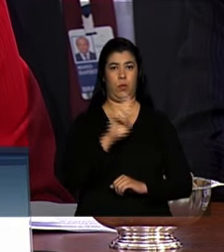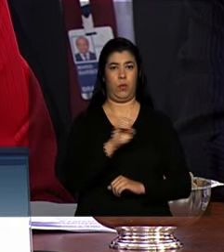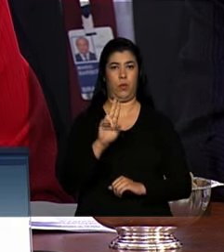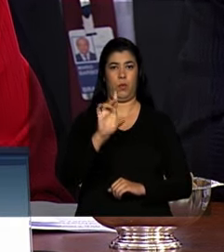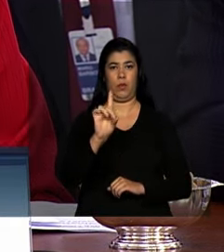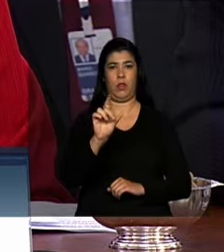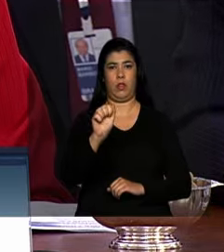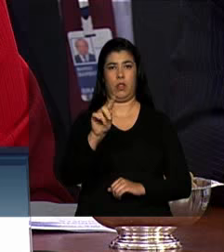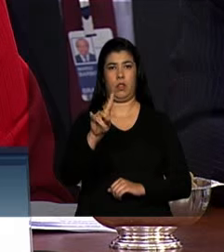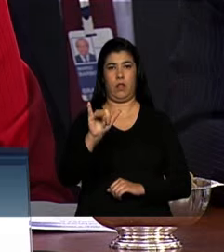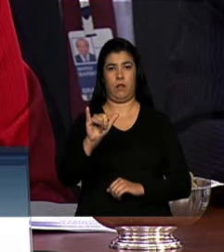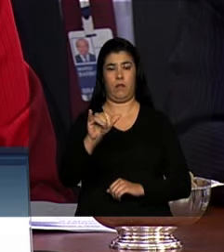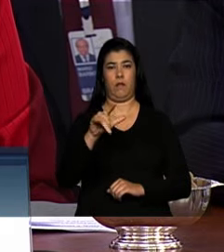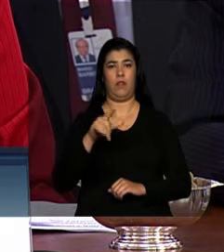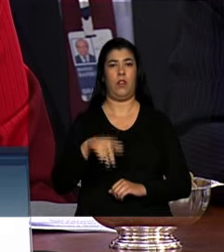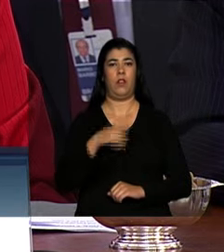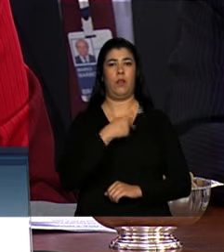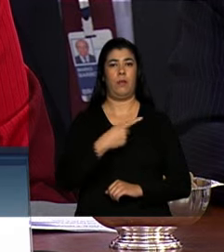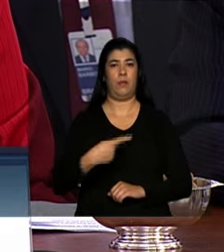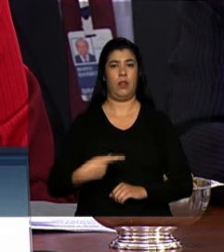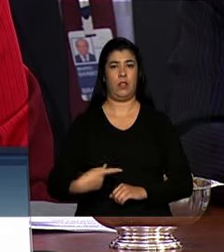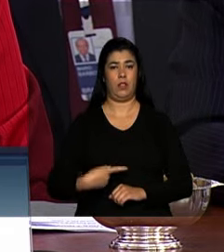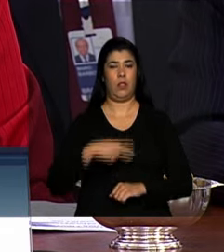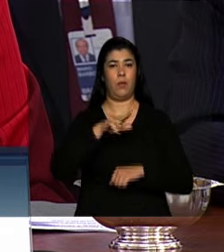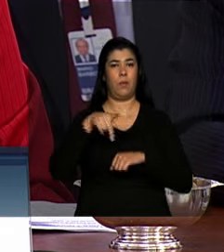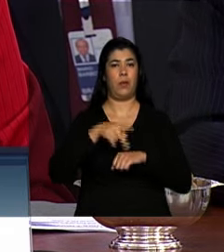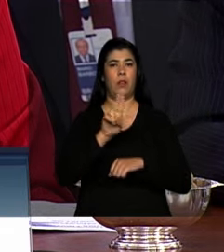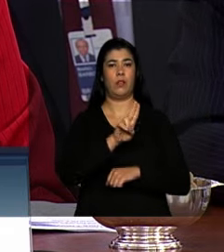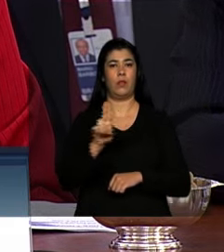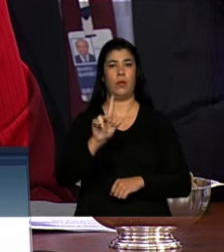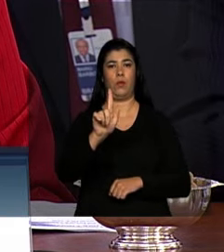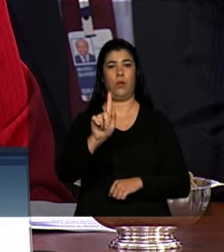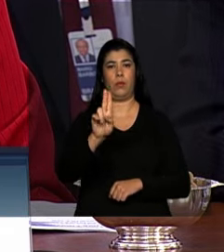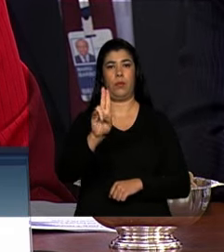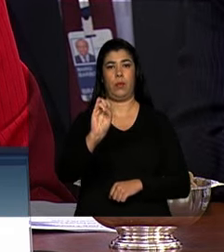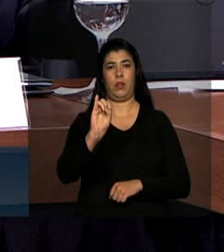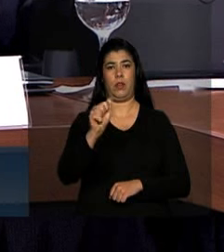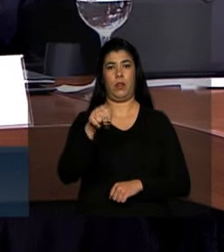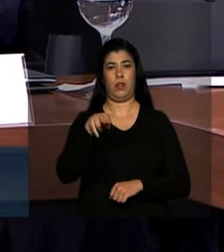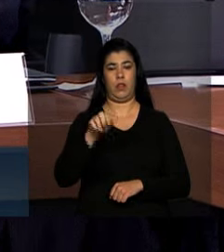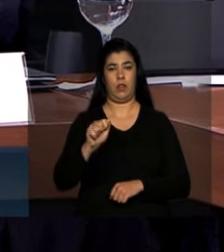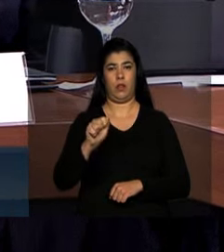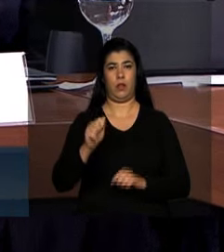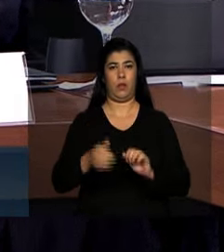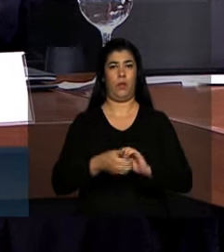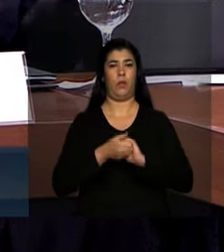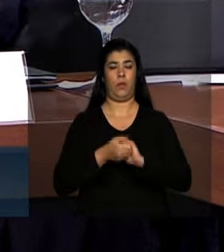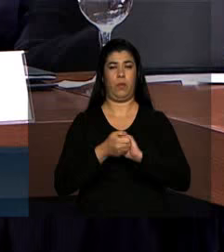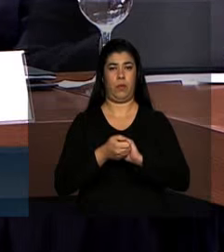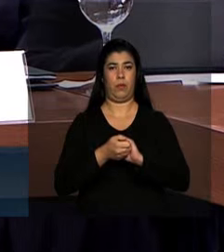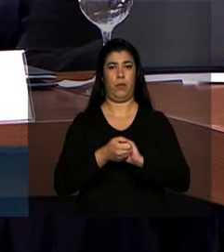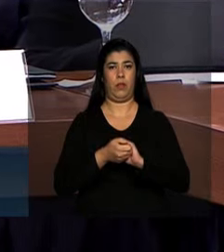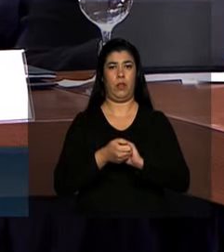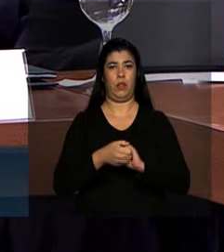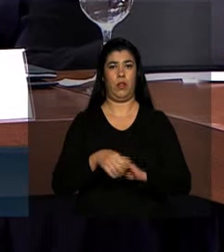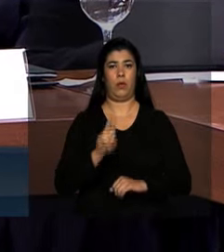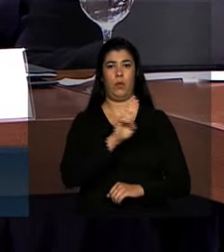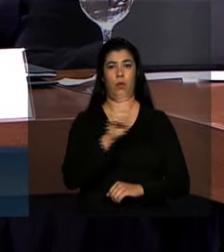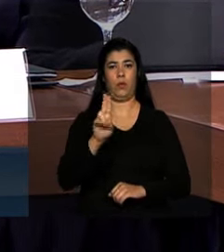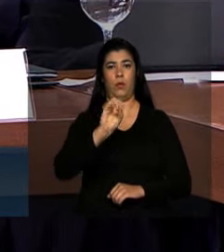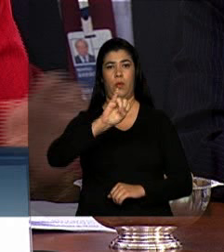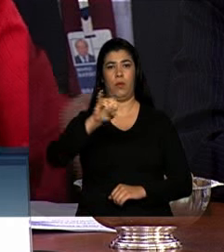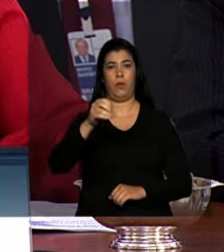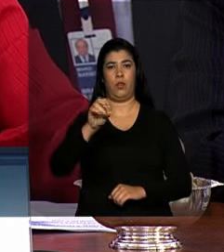da República Cooperativista da Guiana. Cumprimento o excelentíssimo senhor Jorge